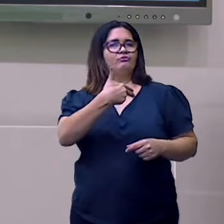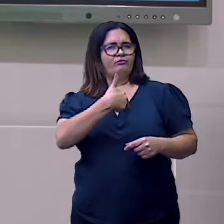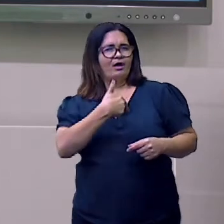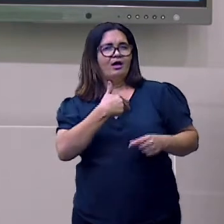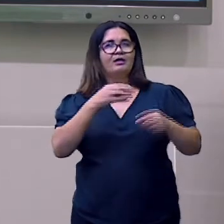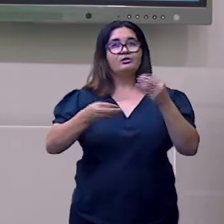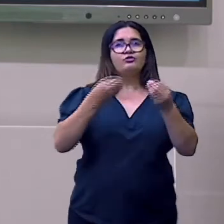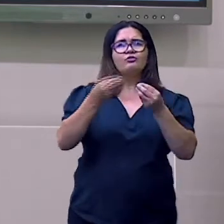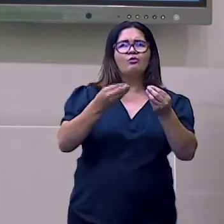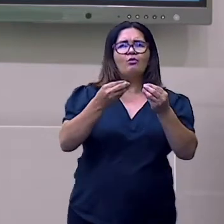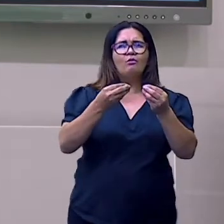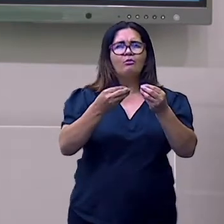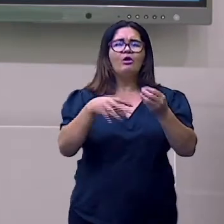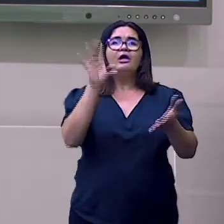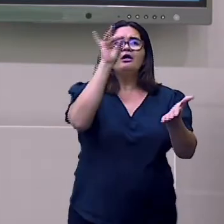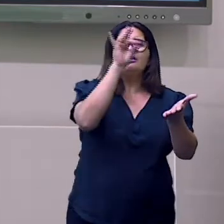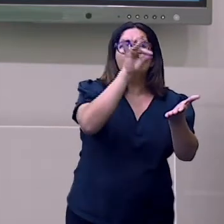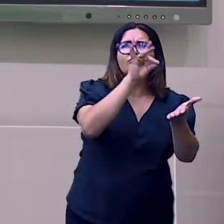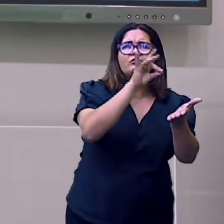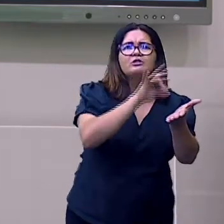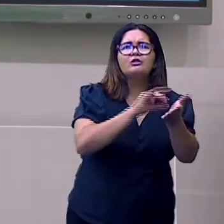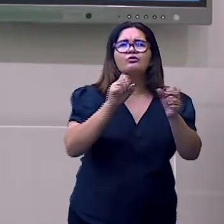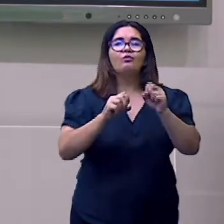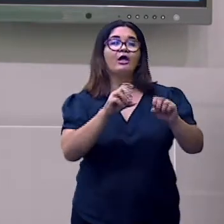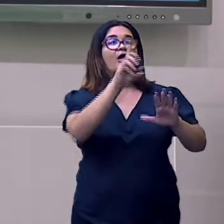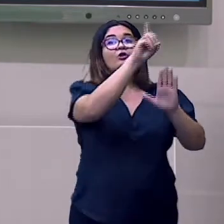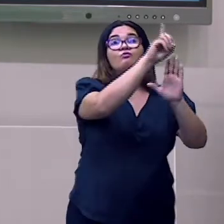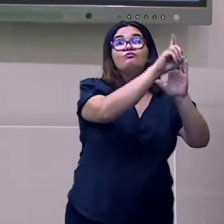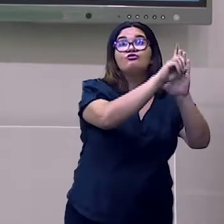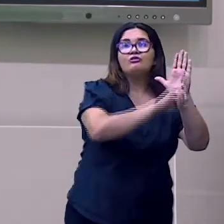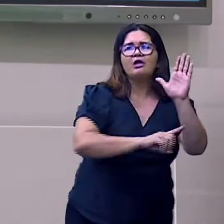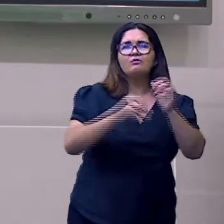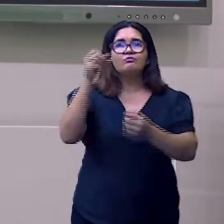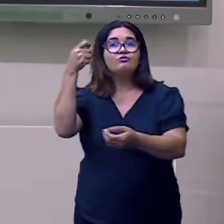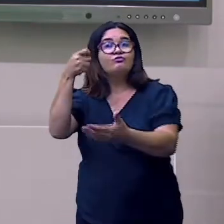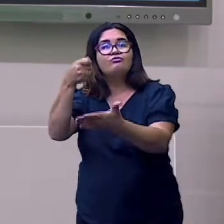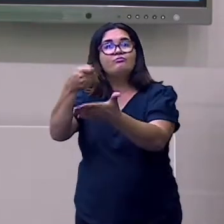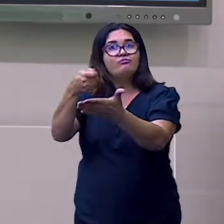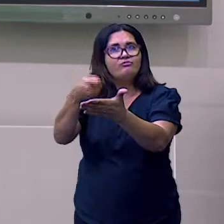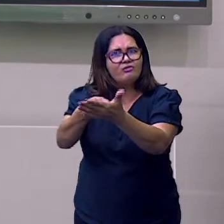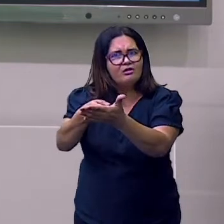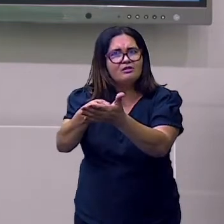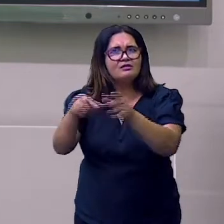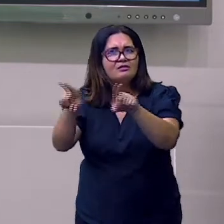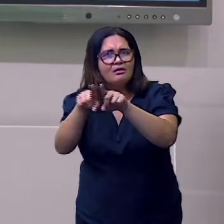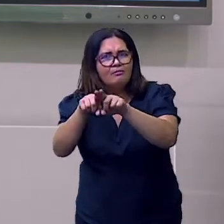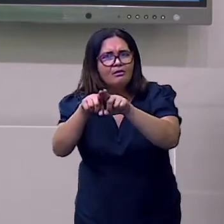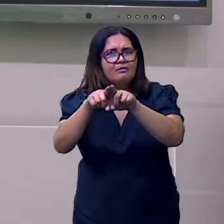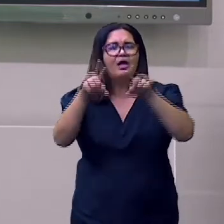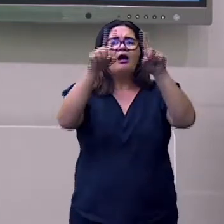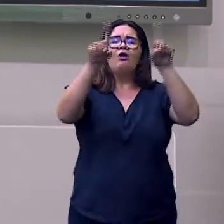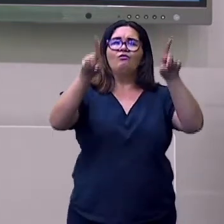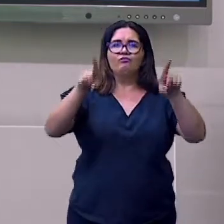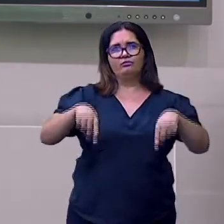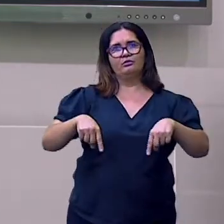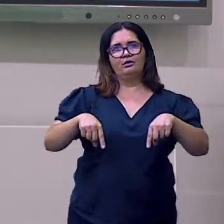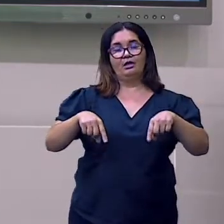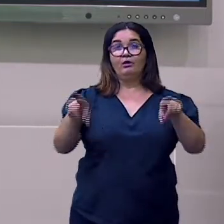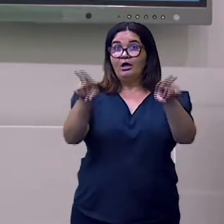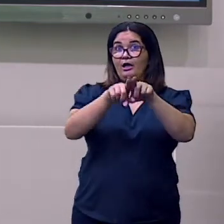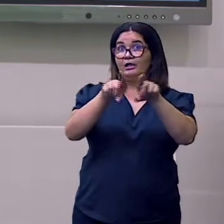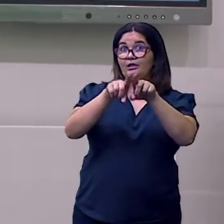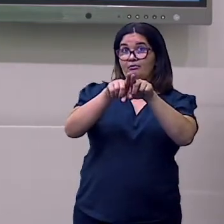trabalhador, dando direitos e deveres ao trabalhador e também a quem fornecia o trabalho,